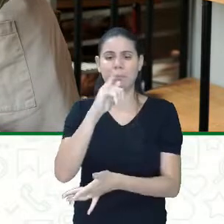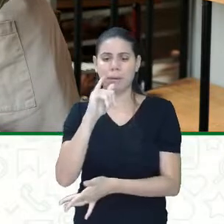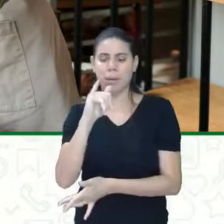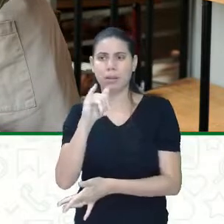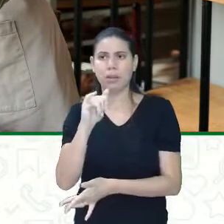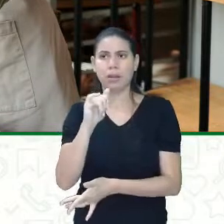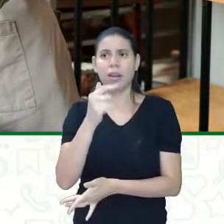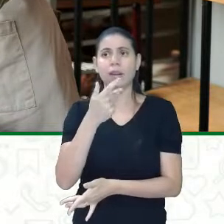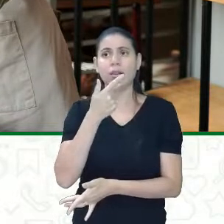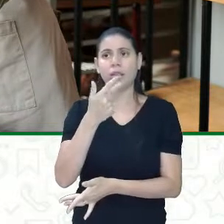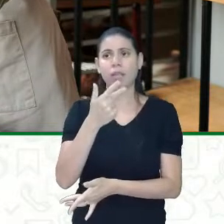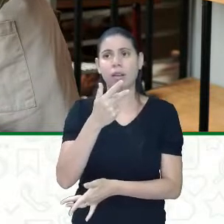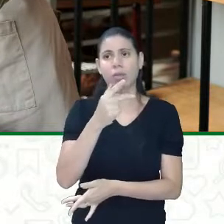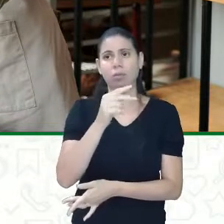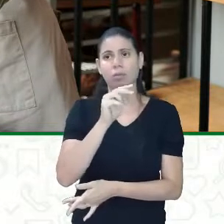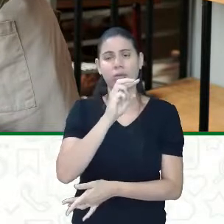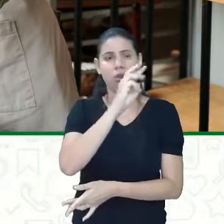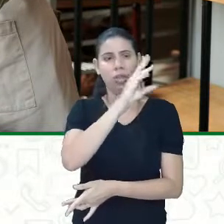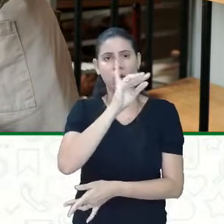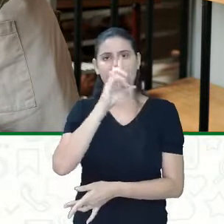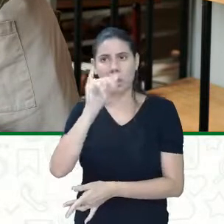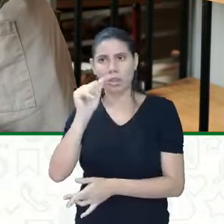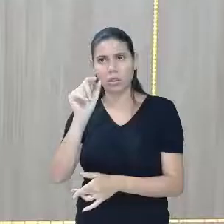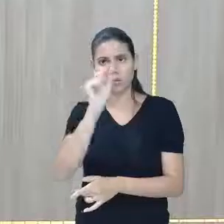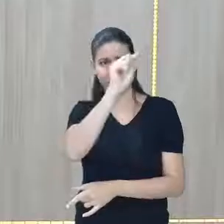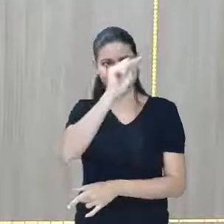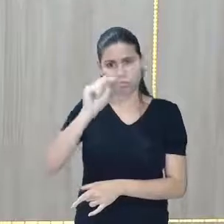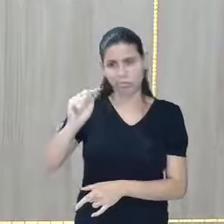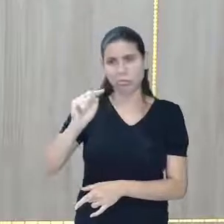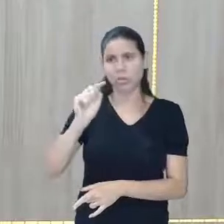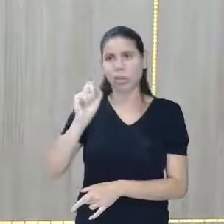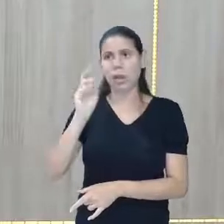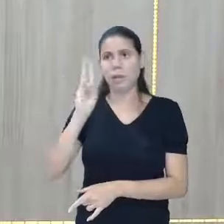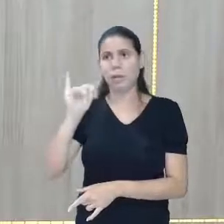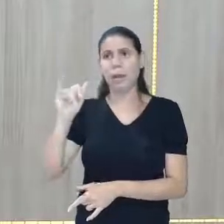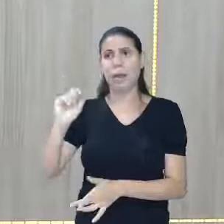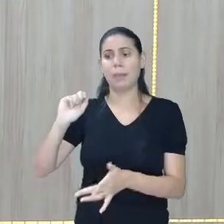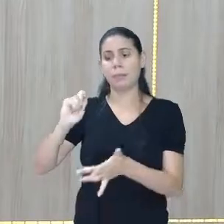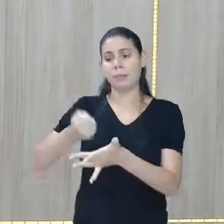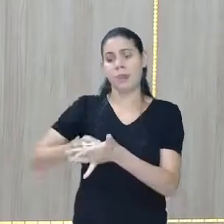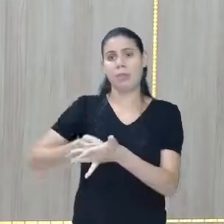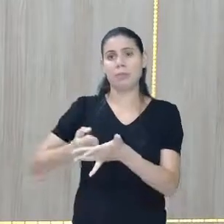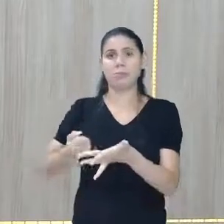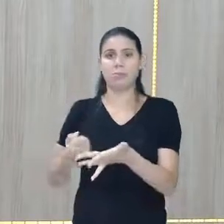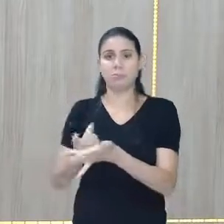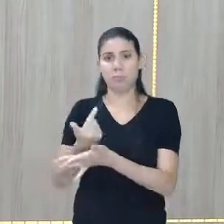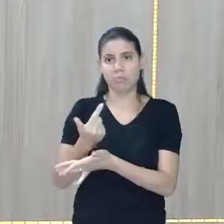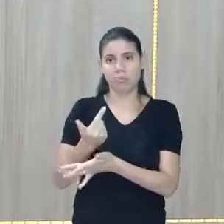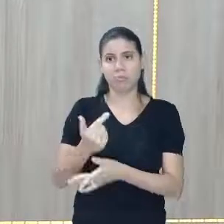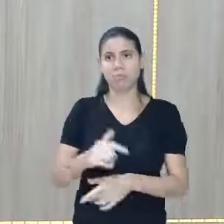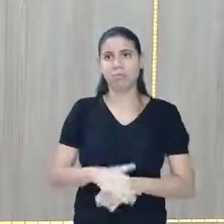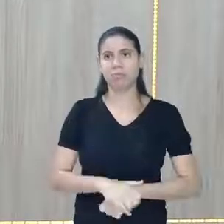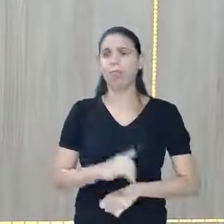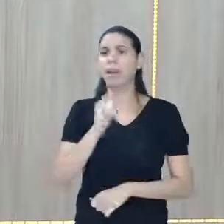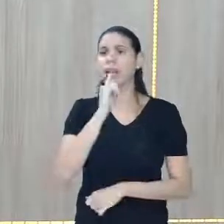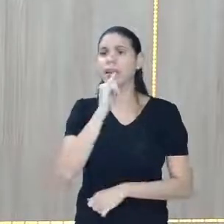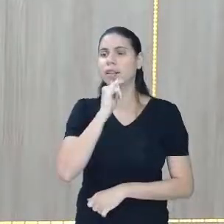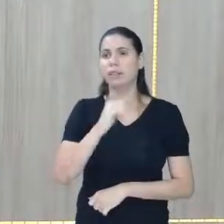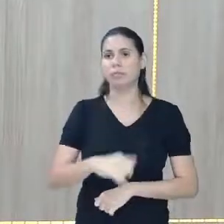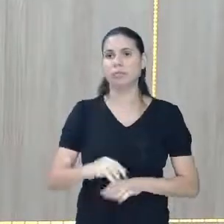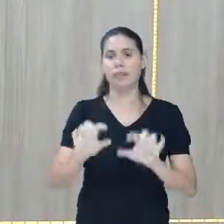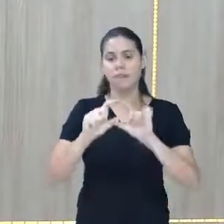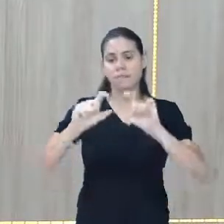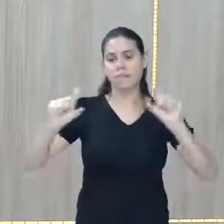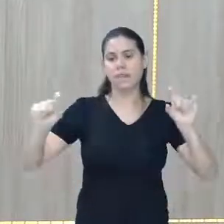dizendo compraria. Would buy, eu estou dizendo pagaria. Por exemplo, na frase, I would buy